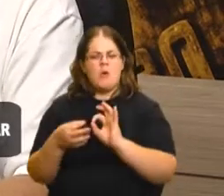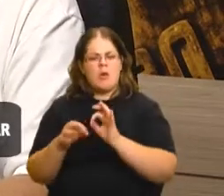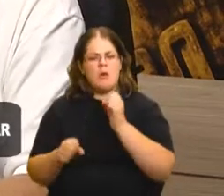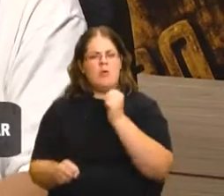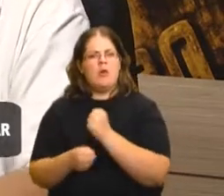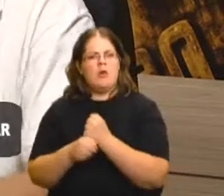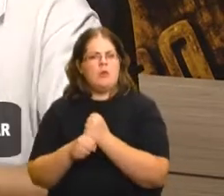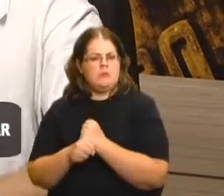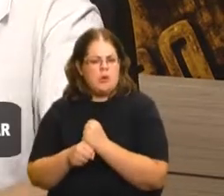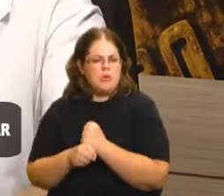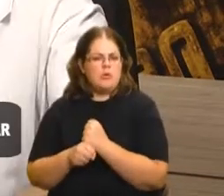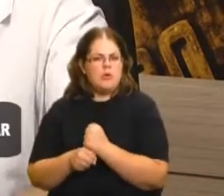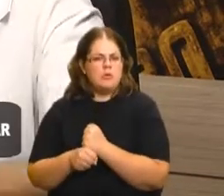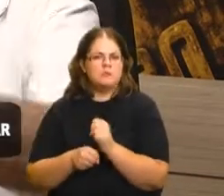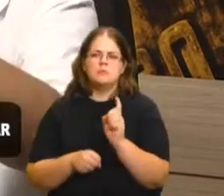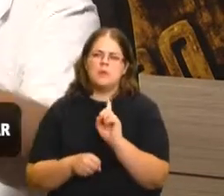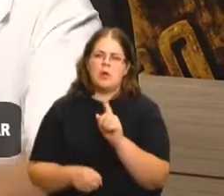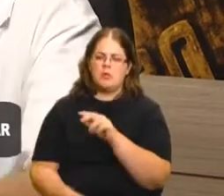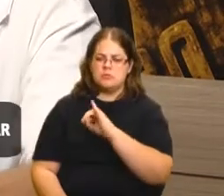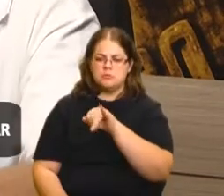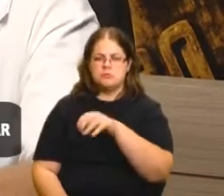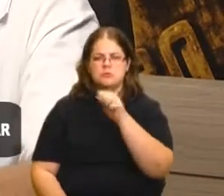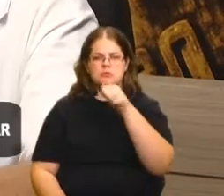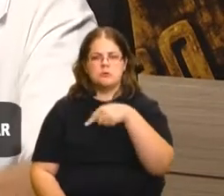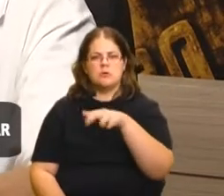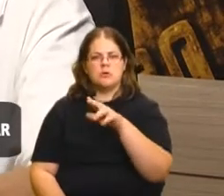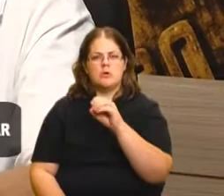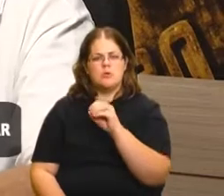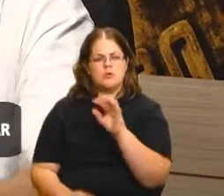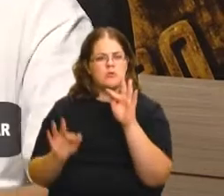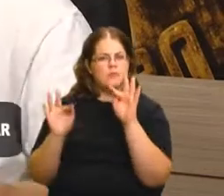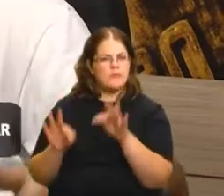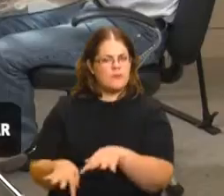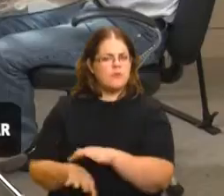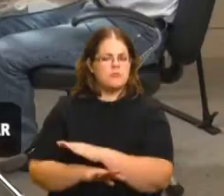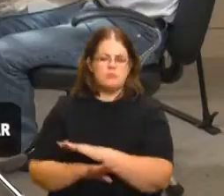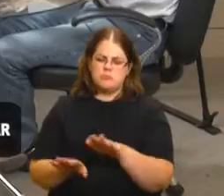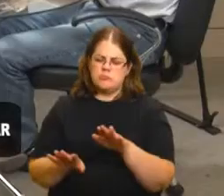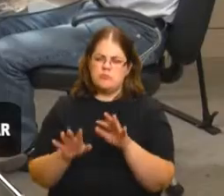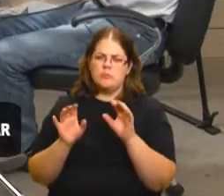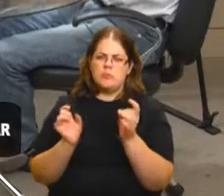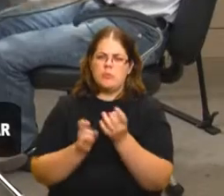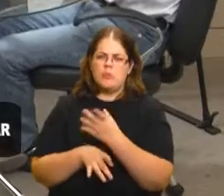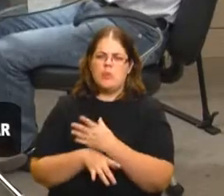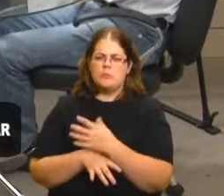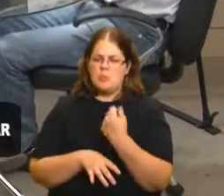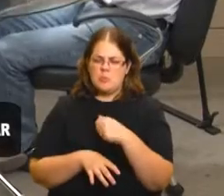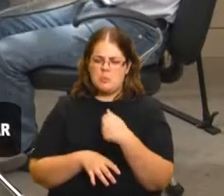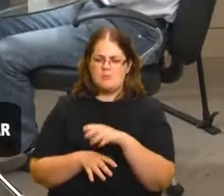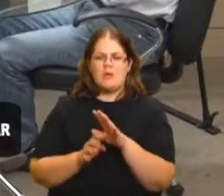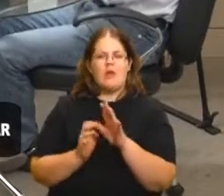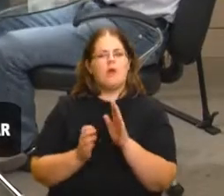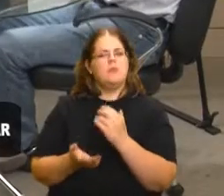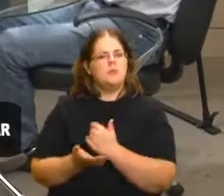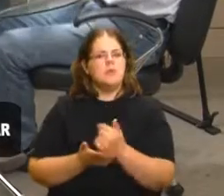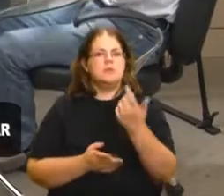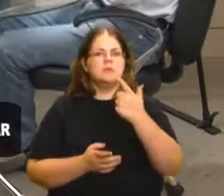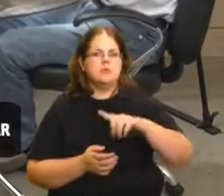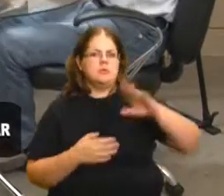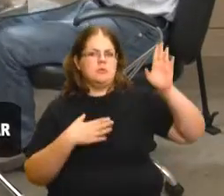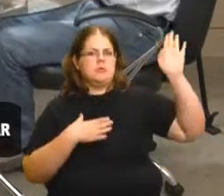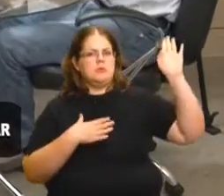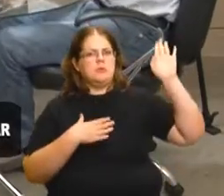perdurasse. Tá, tiraram o Jango, vamos, a partir de agora, rapidamente voltar às eleições,